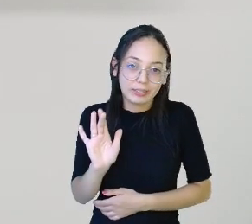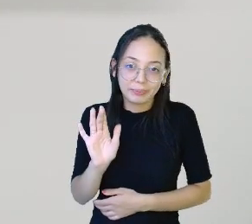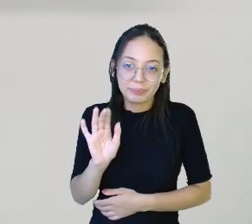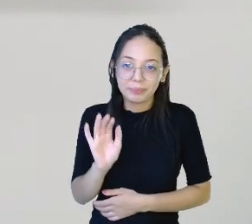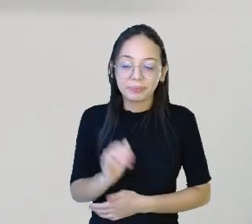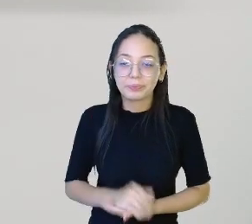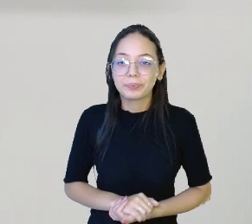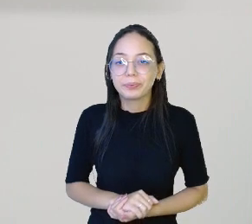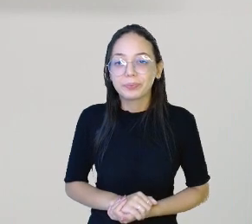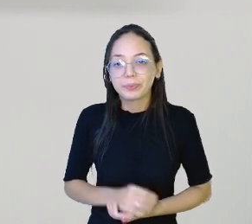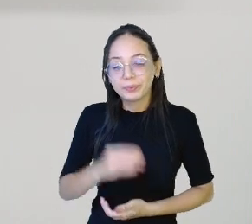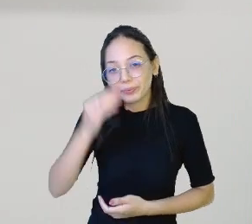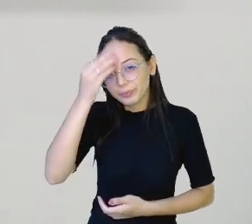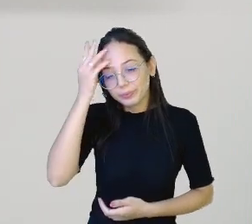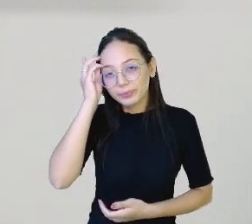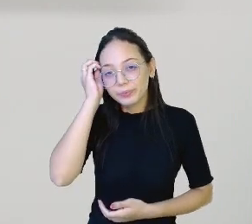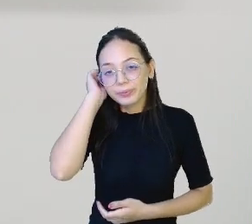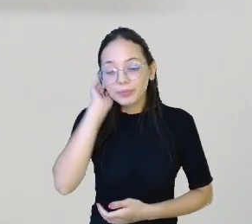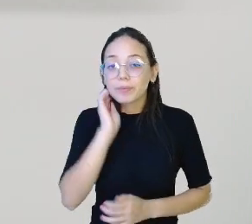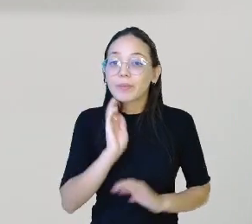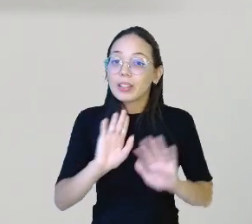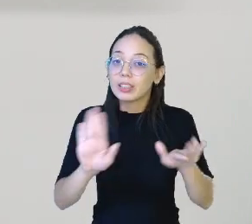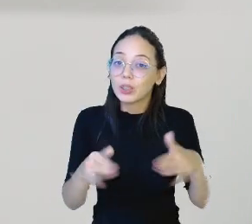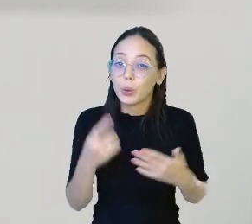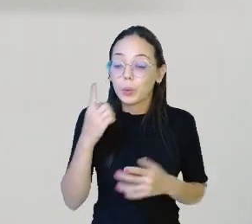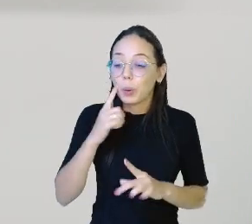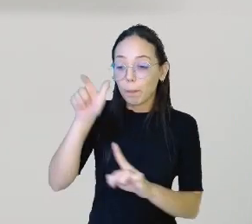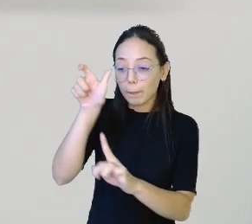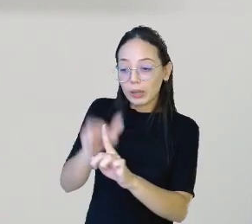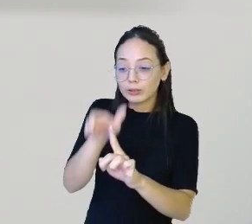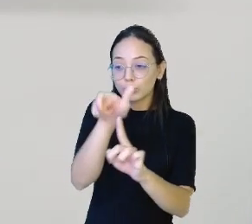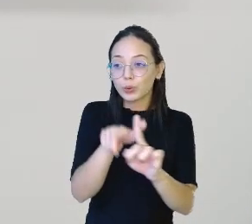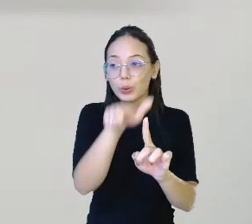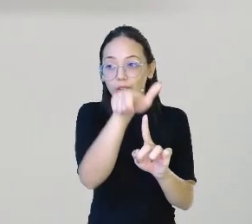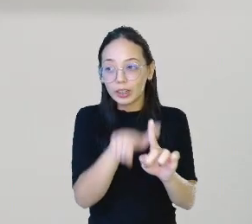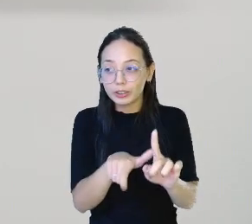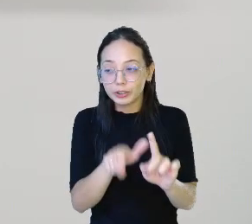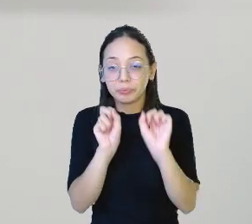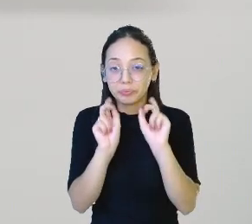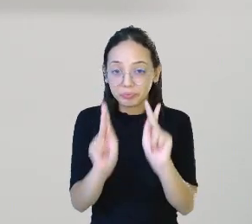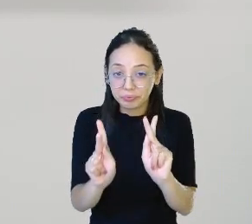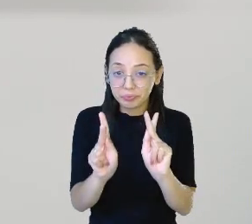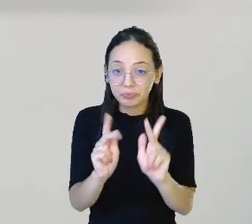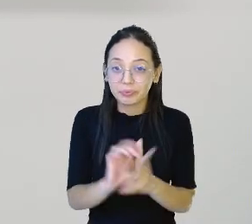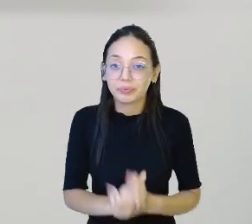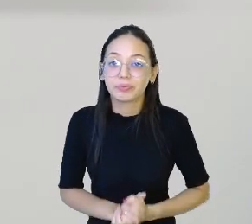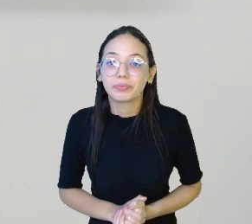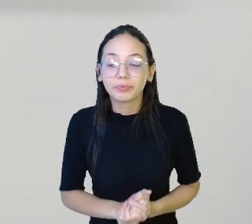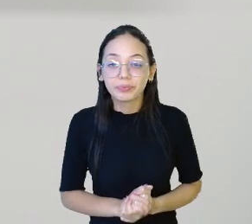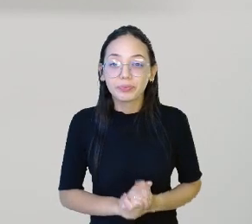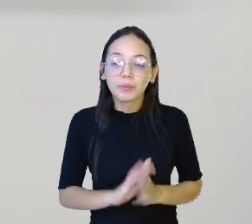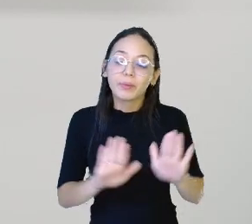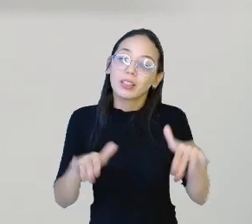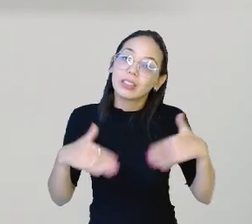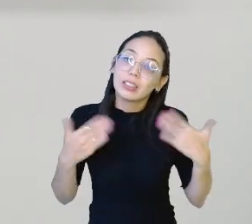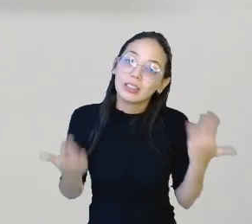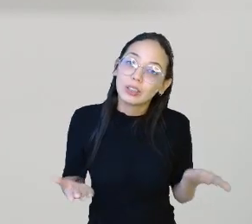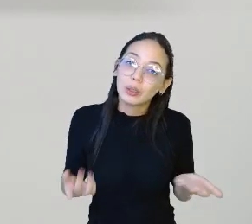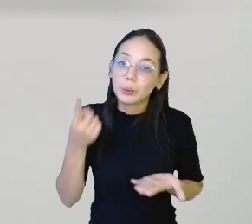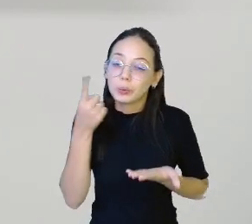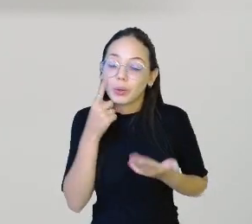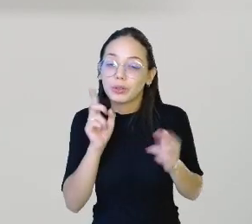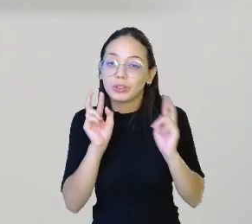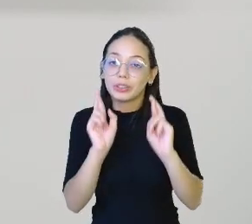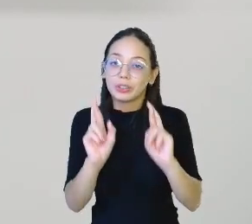Quem sabe? Então, aí estão as personagens do nosso conto. Então, é isso aí, gente.